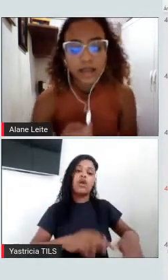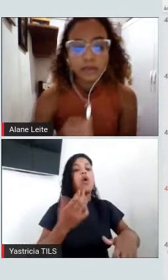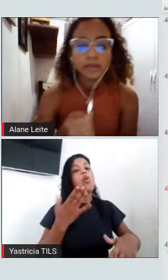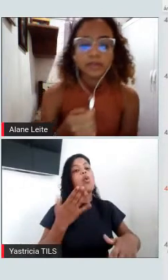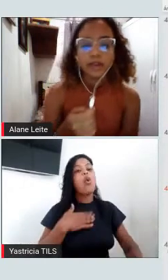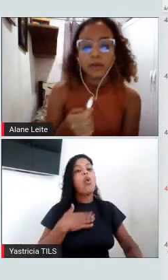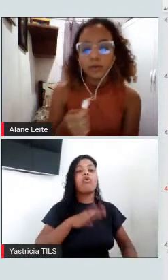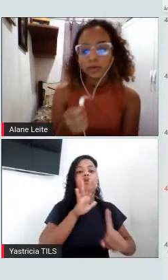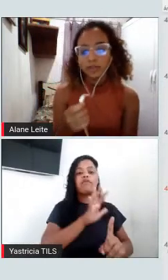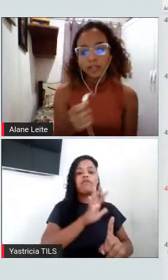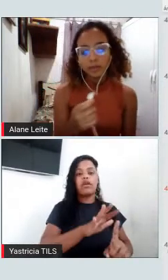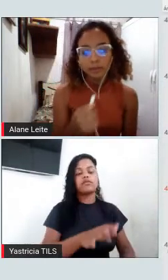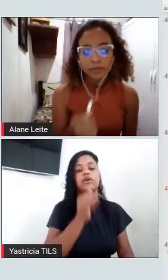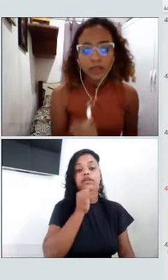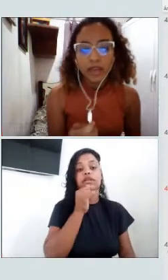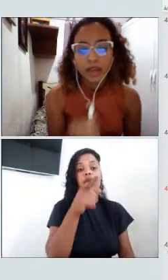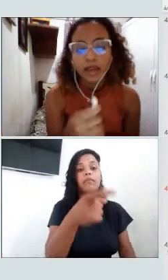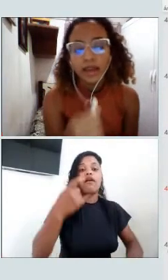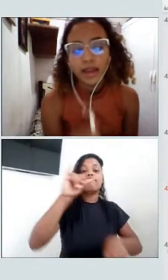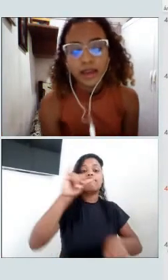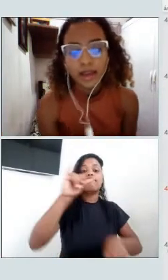vocês é o de ferrugem.